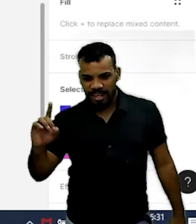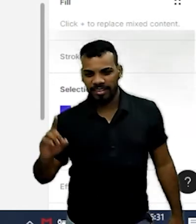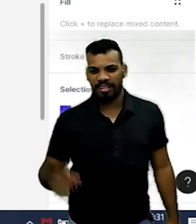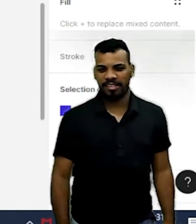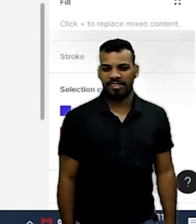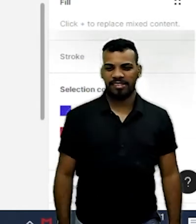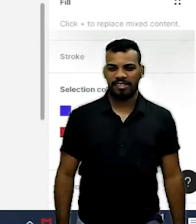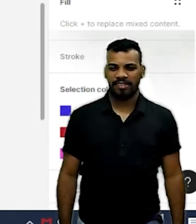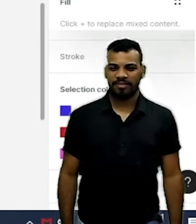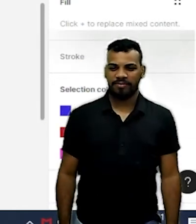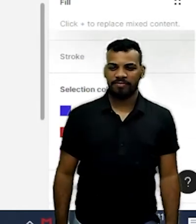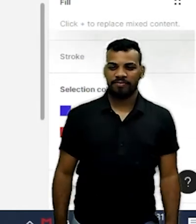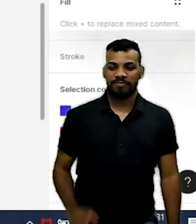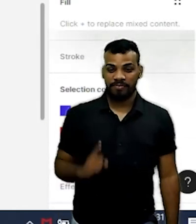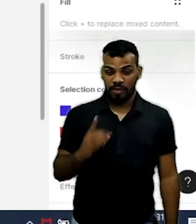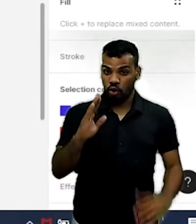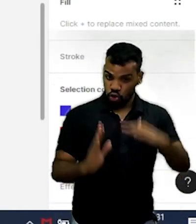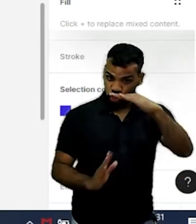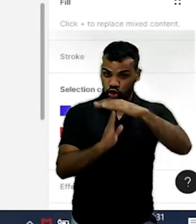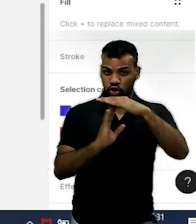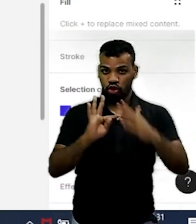ao topo,